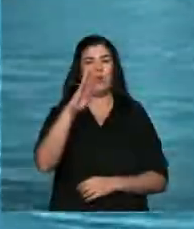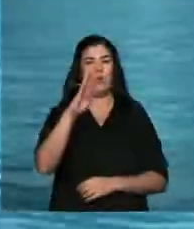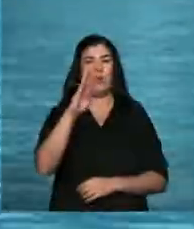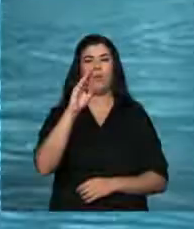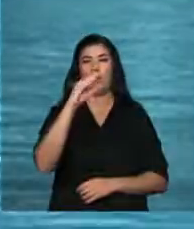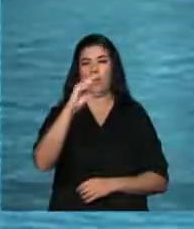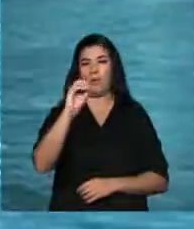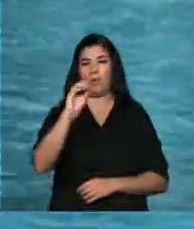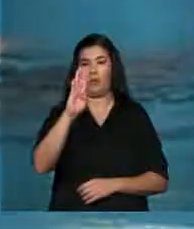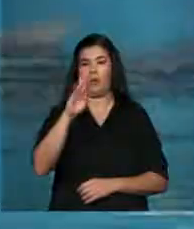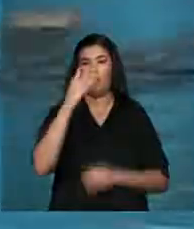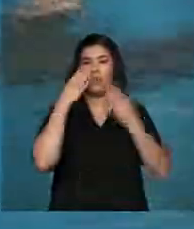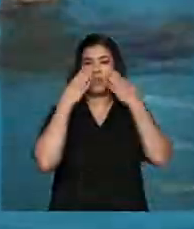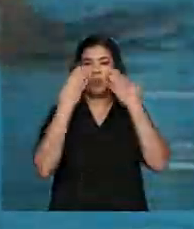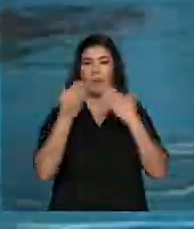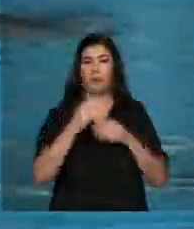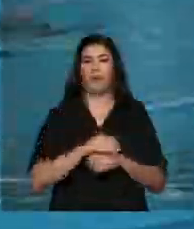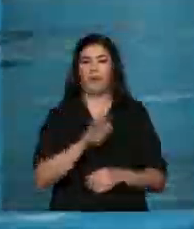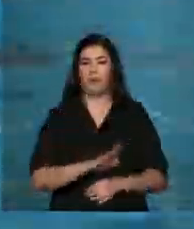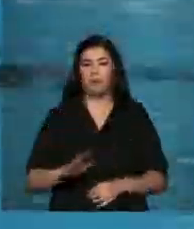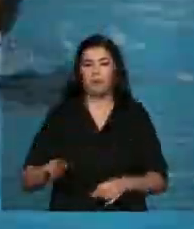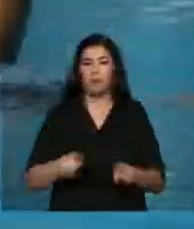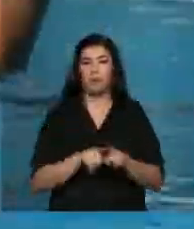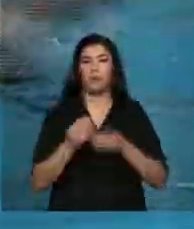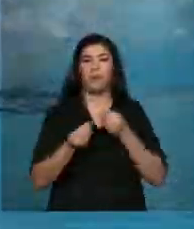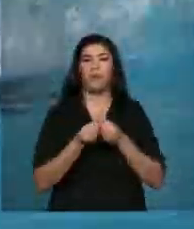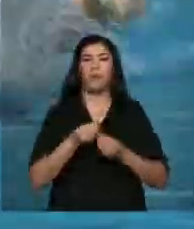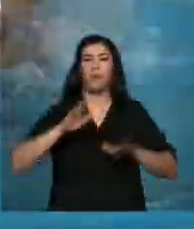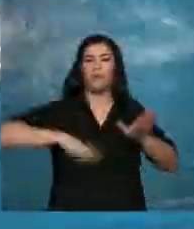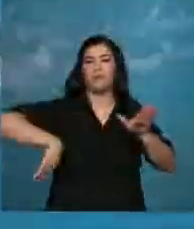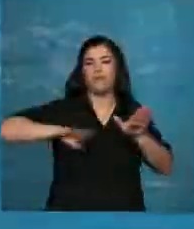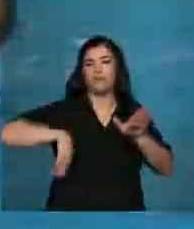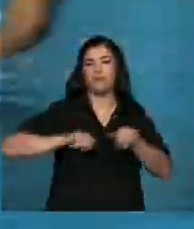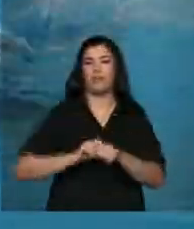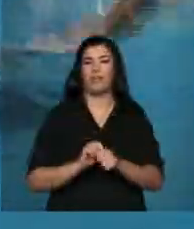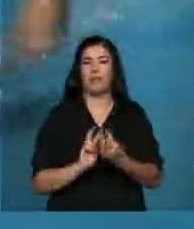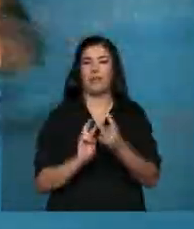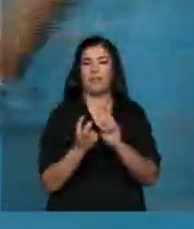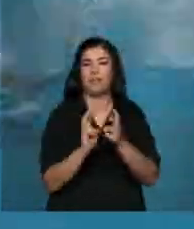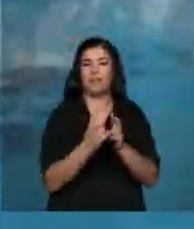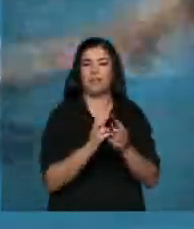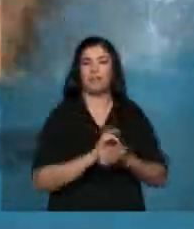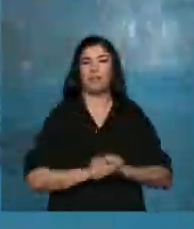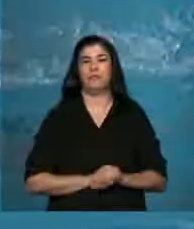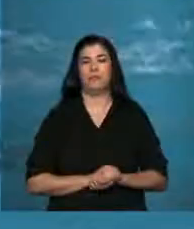ainda com uma apresentação juvenil de nado sincronizado.